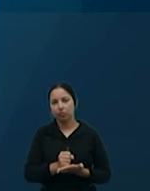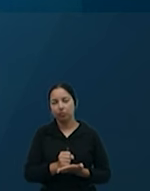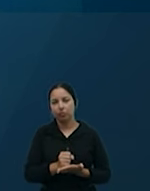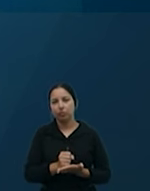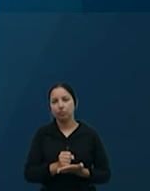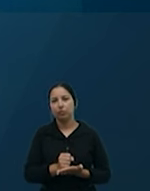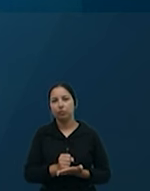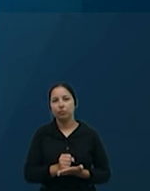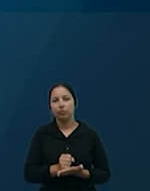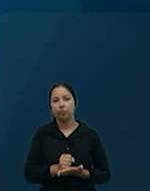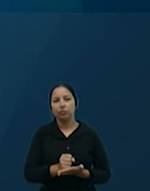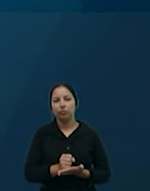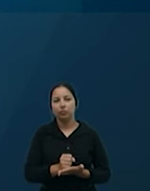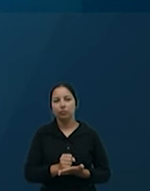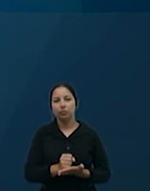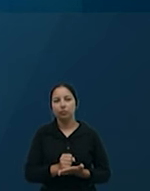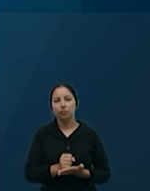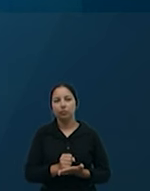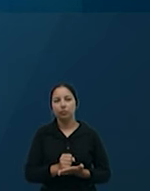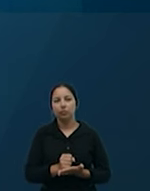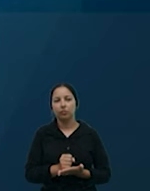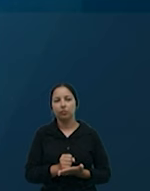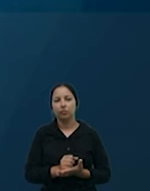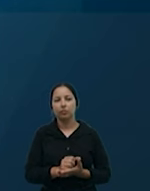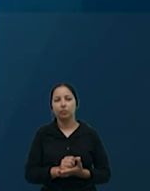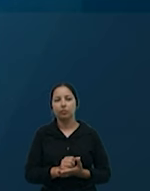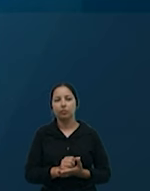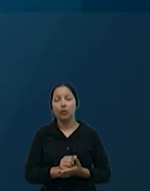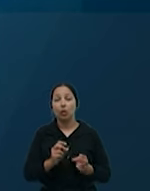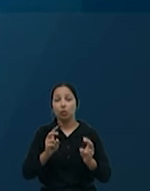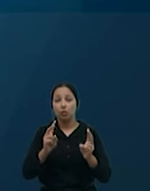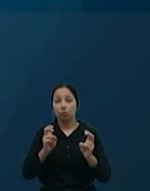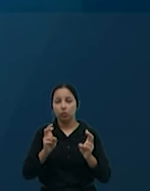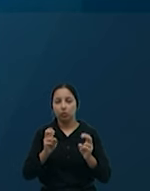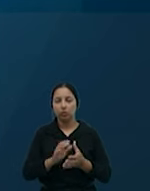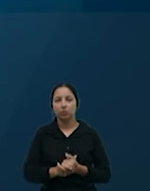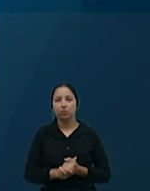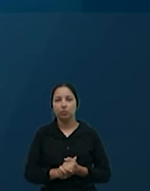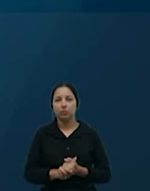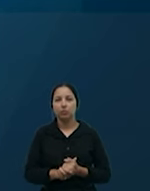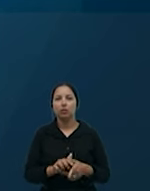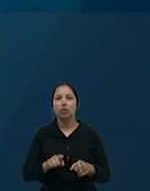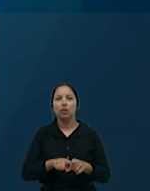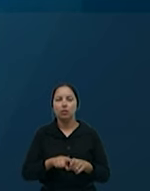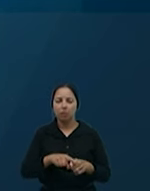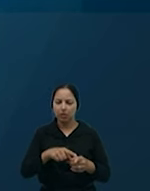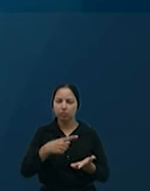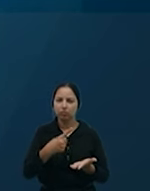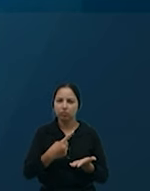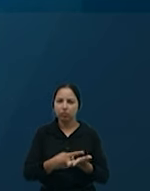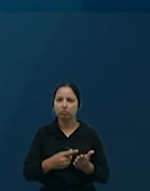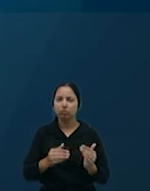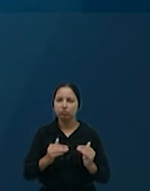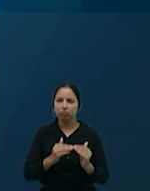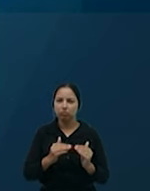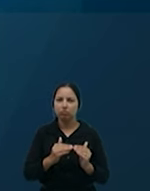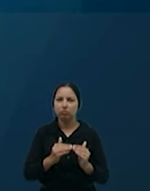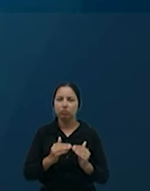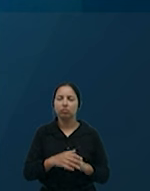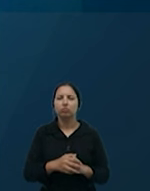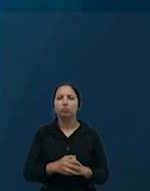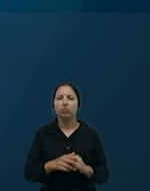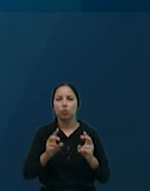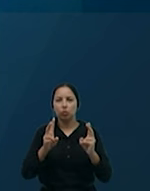o entendimento e a tese. Mais do que firmado, seja confirmado o entendimento e a tese, já